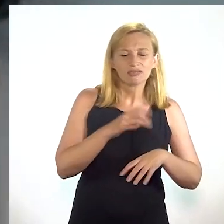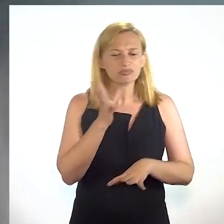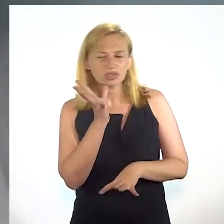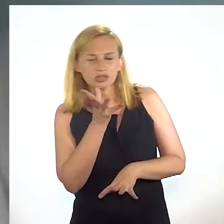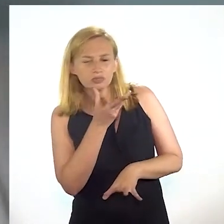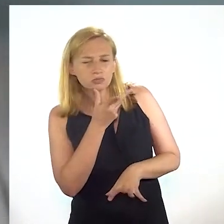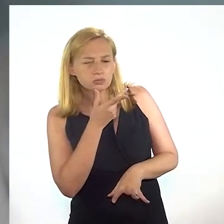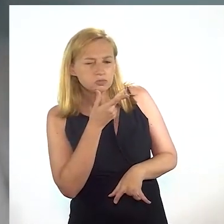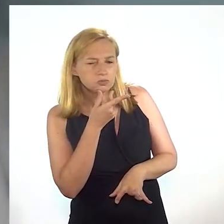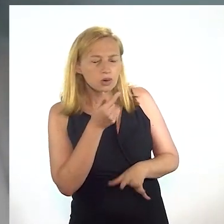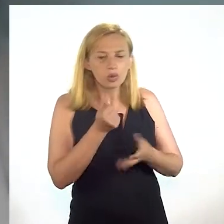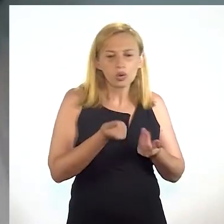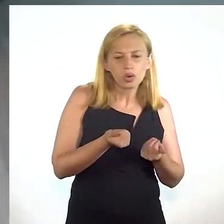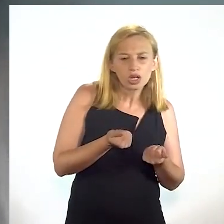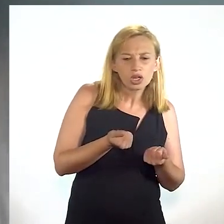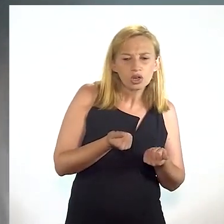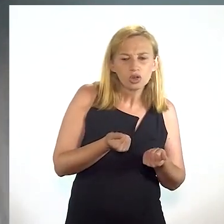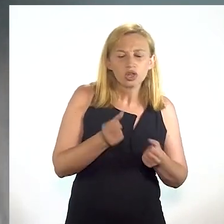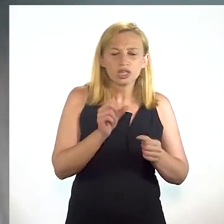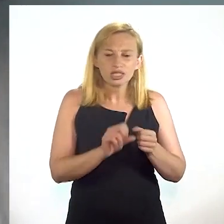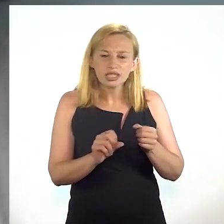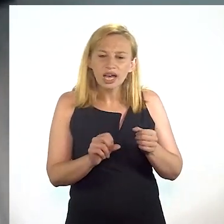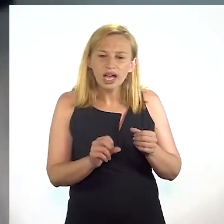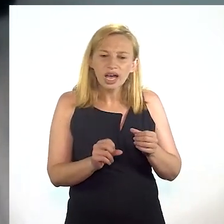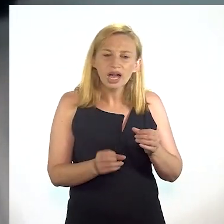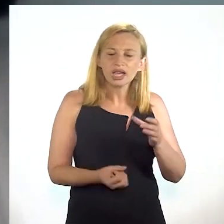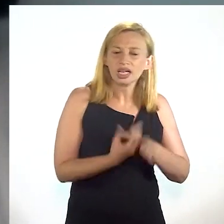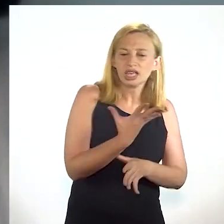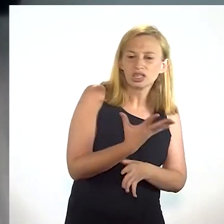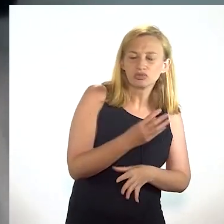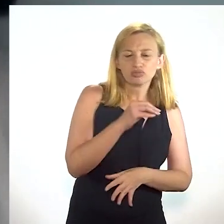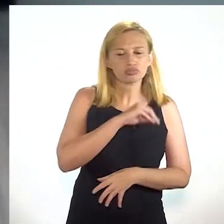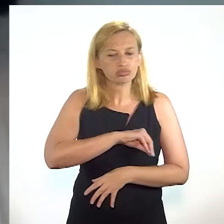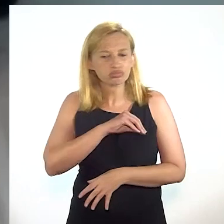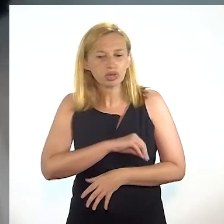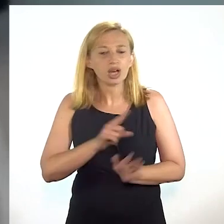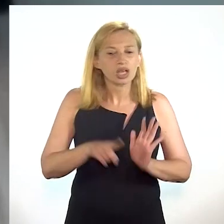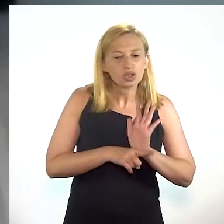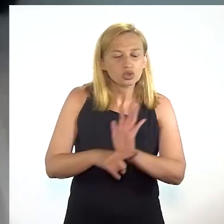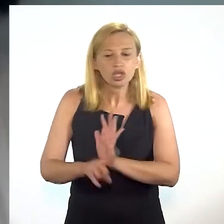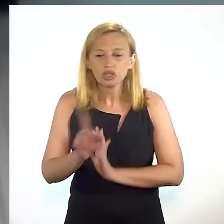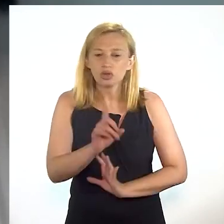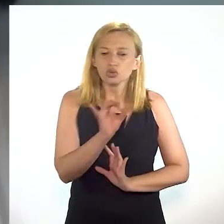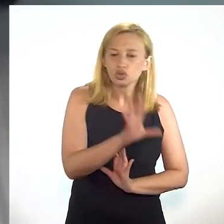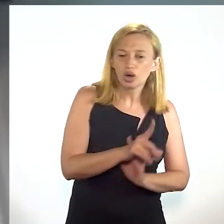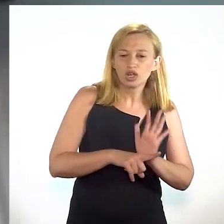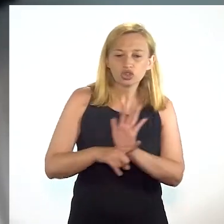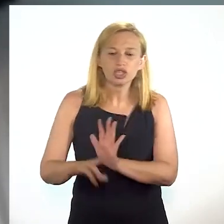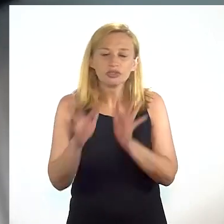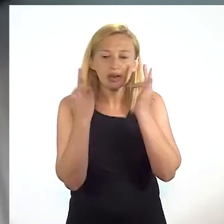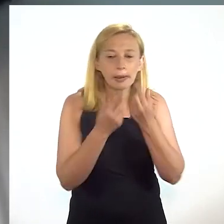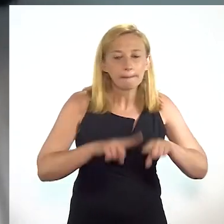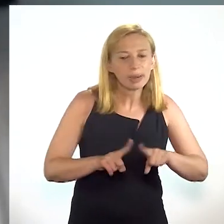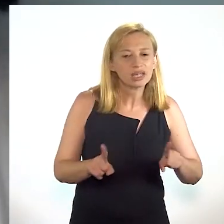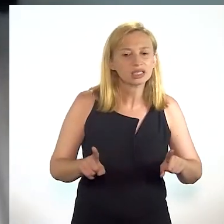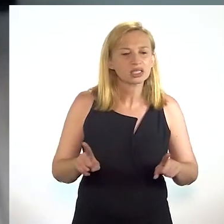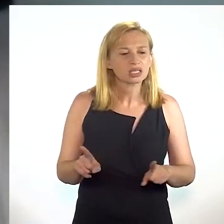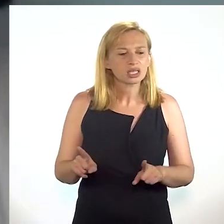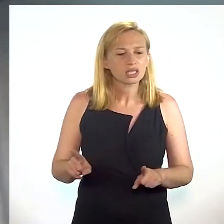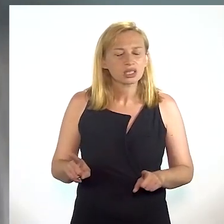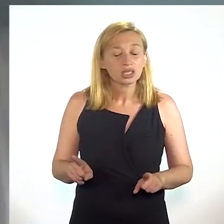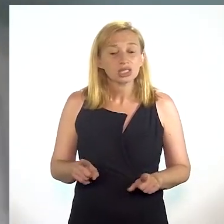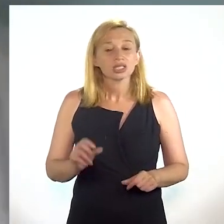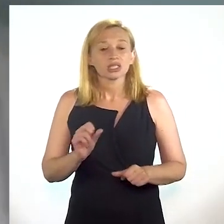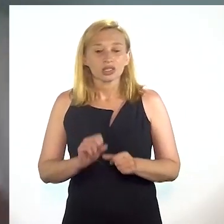não é o negócio. Às vezes a gente demora a cair a ficha, assim, de que a gente está gerando renda, está